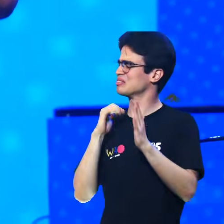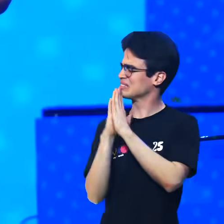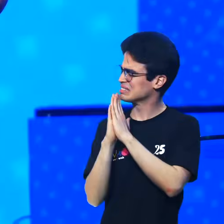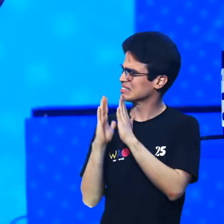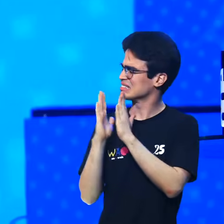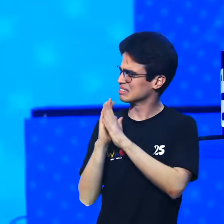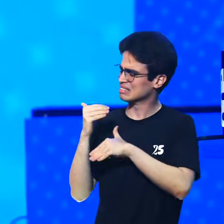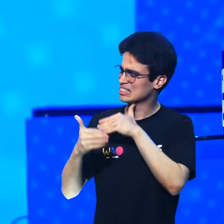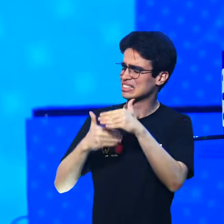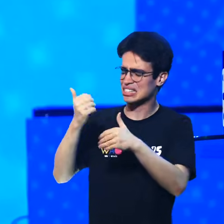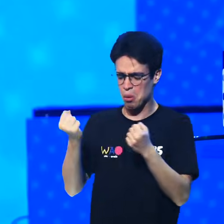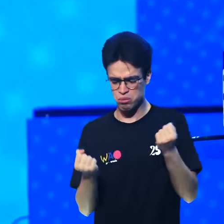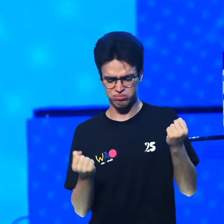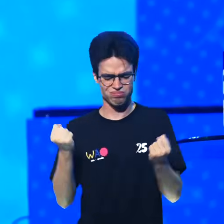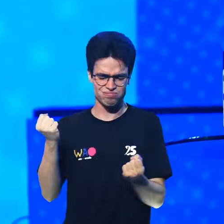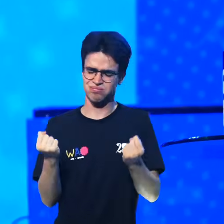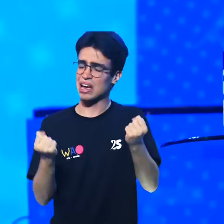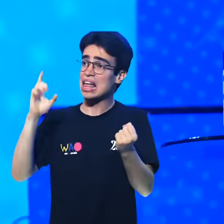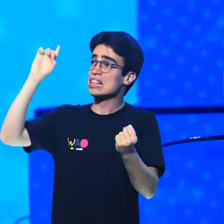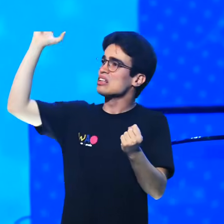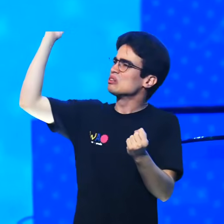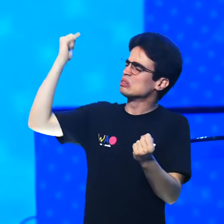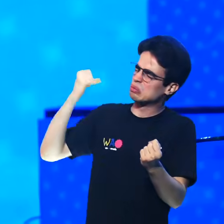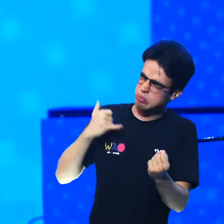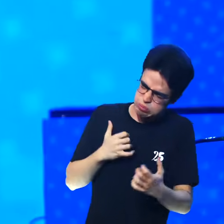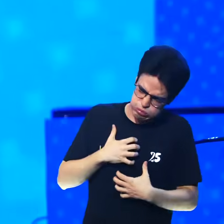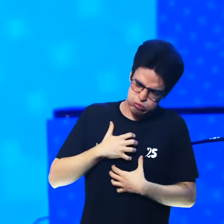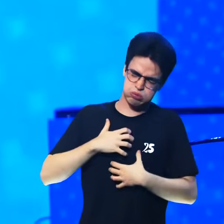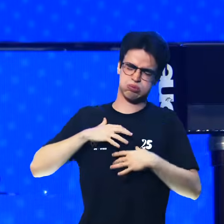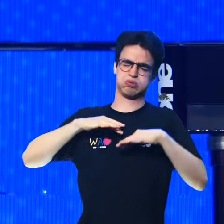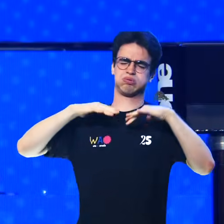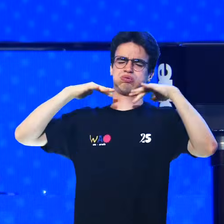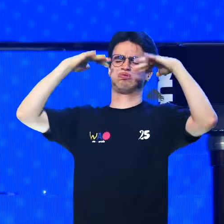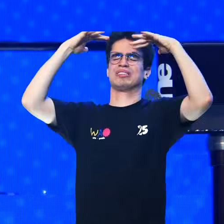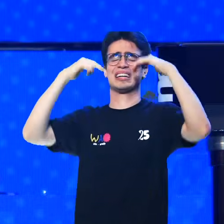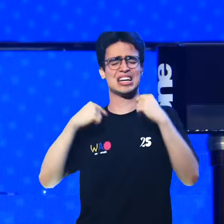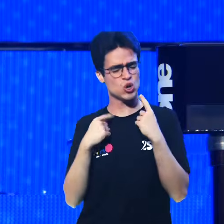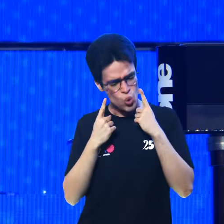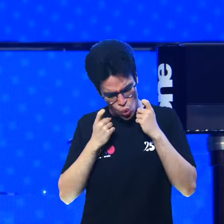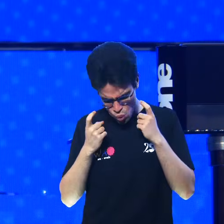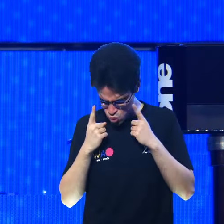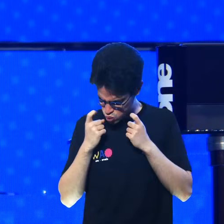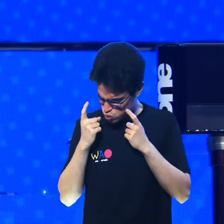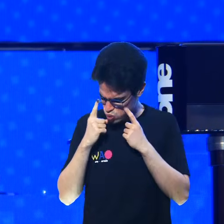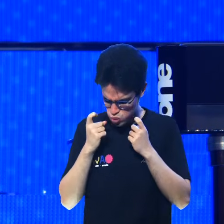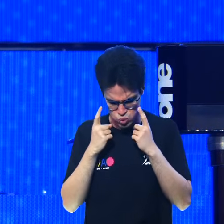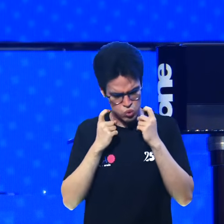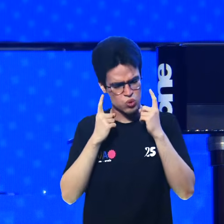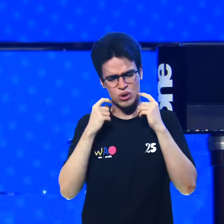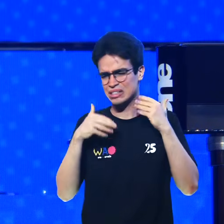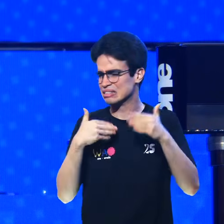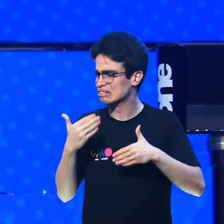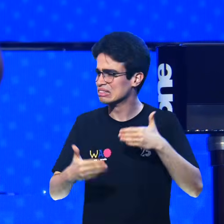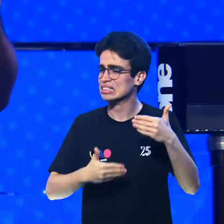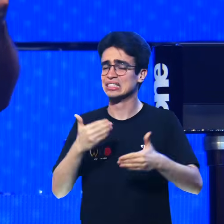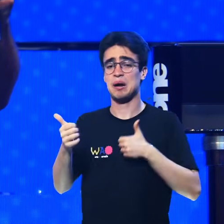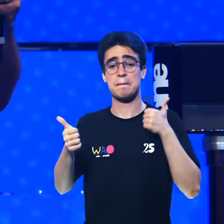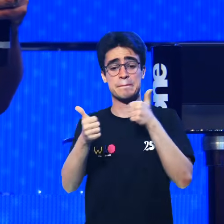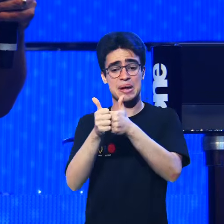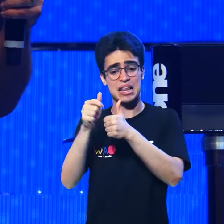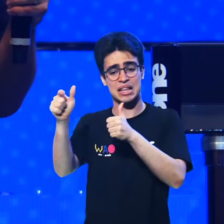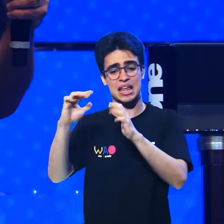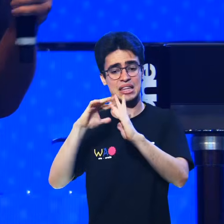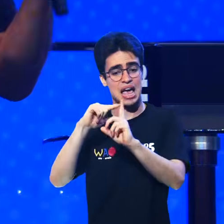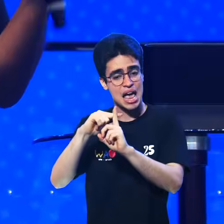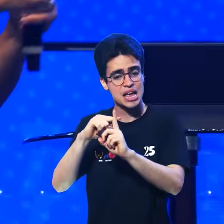repente o carro encheu da presença de Deus. E eu comecei a chorar copiosamente. De repente, estava chegando perto da igreja, eu